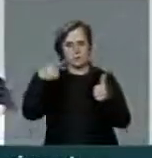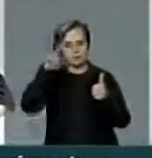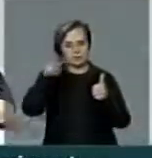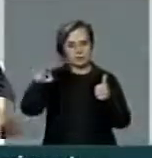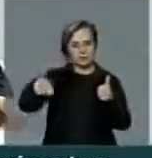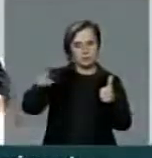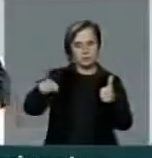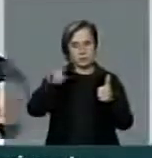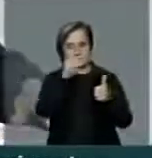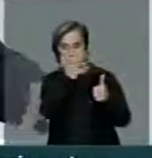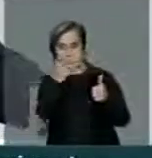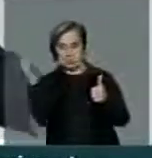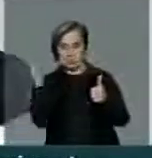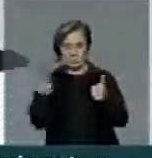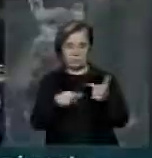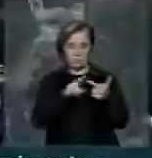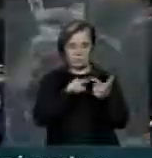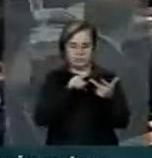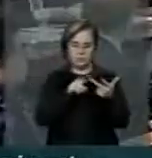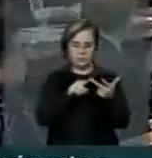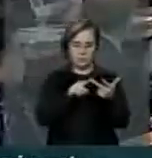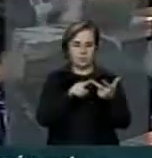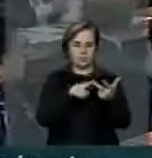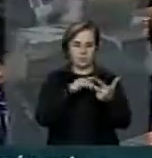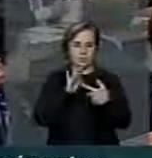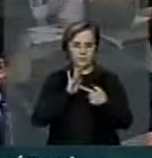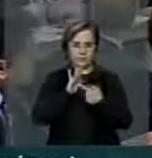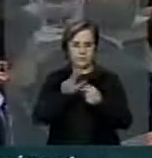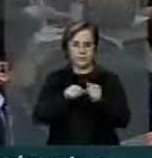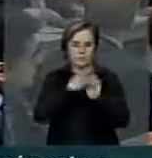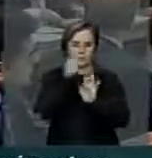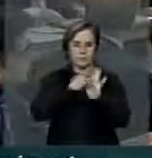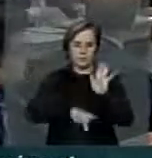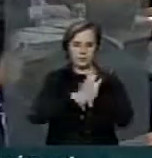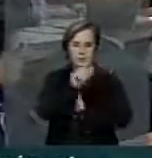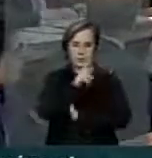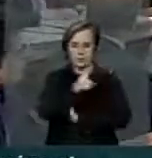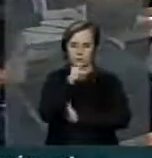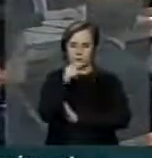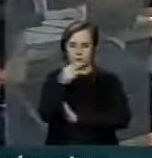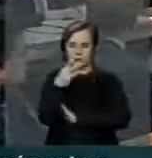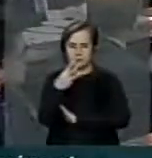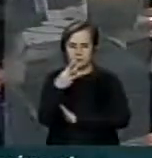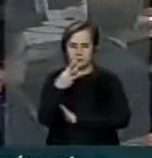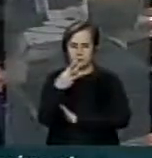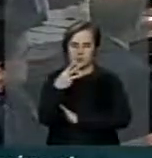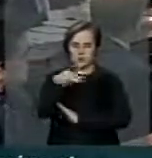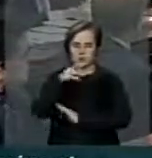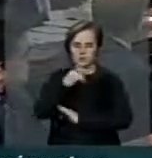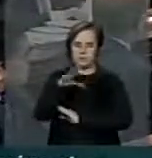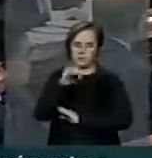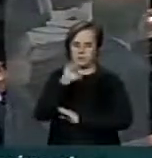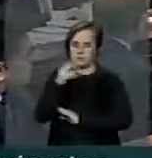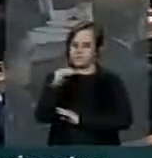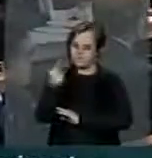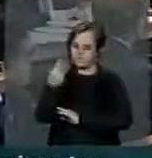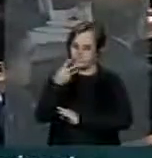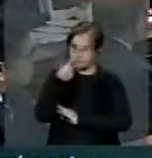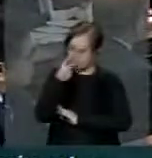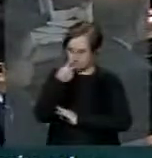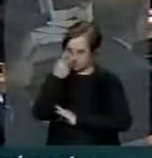Meio Ambiente, tá? Eu vou mostrar para o senhor, a portaria 173, de 21 de maio de 2013, mostrando o